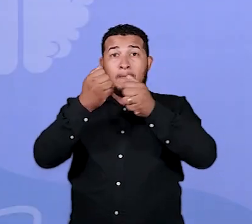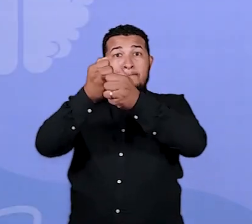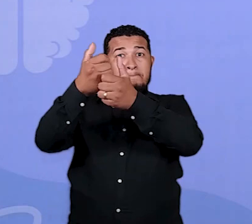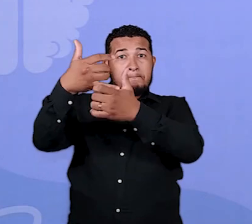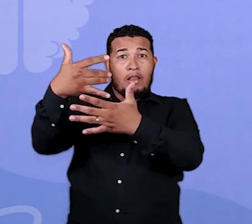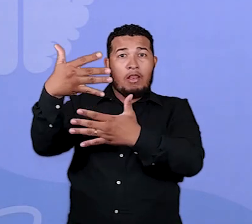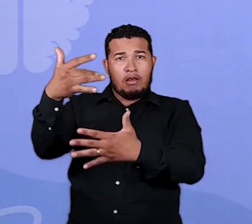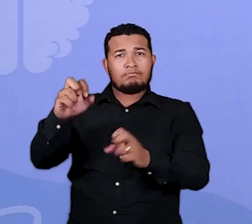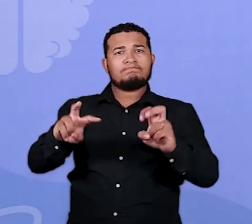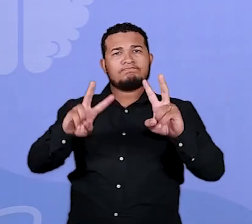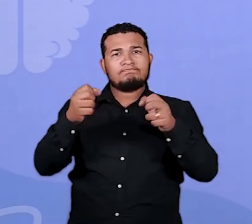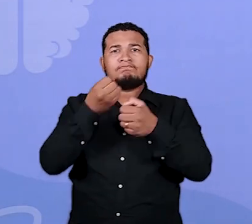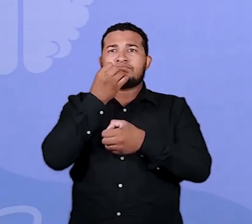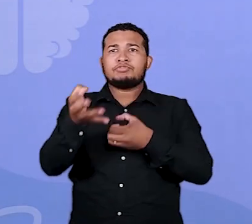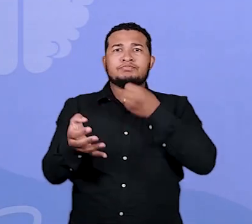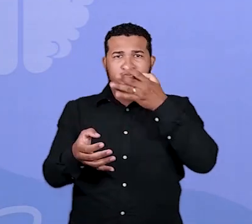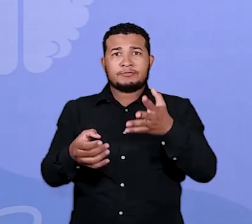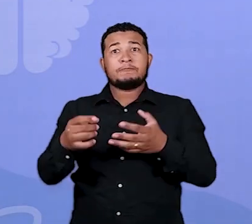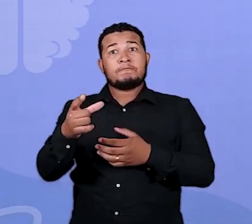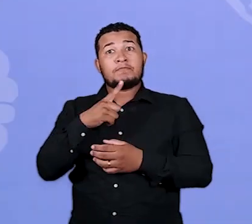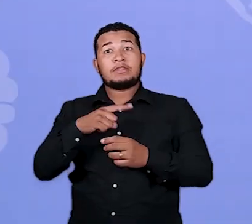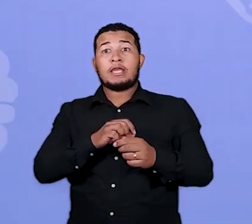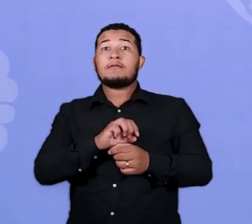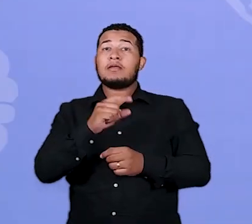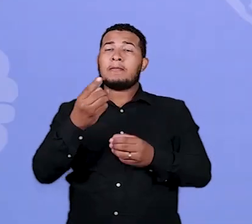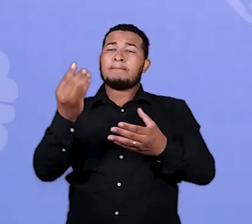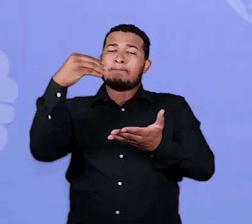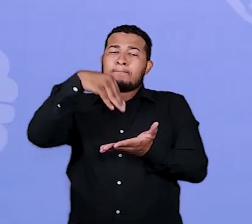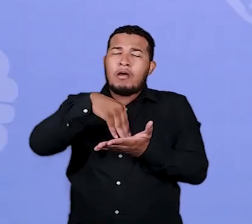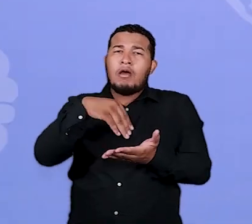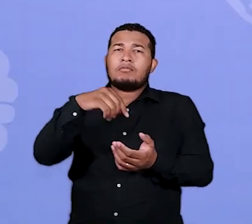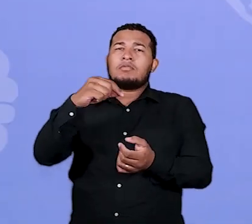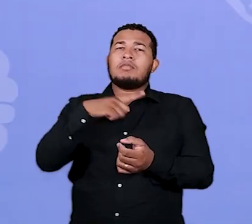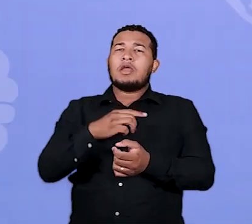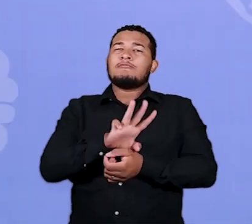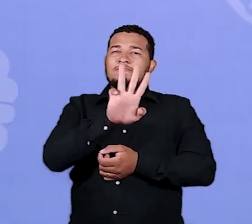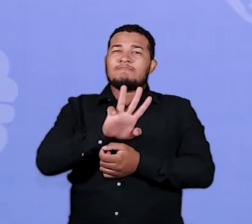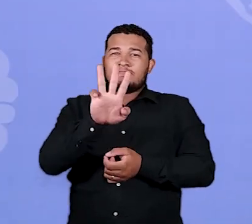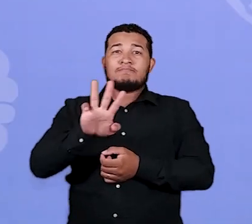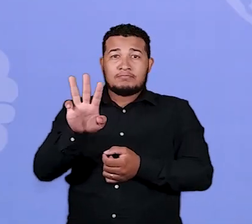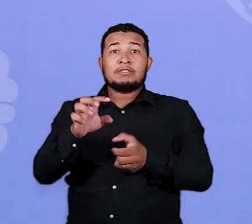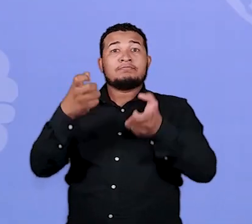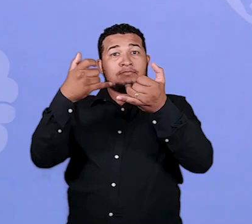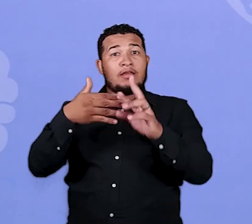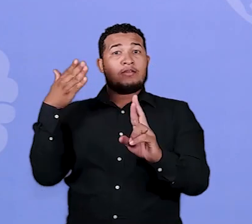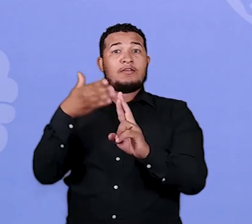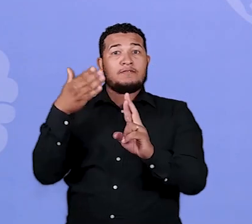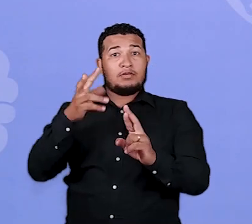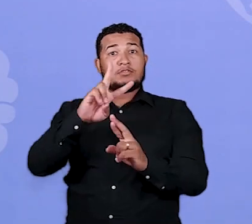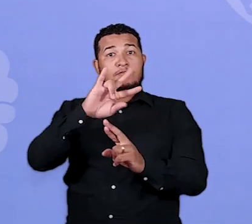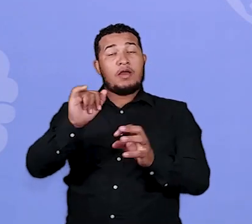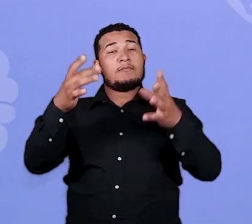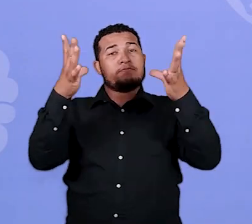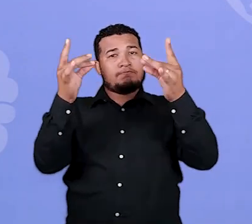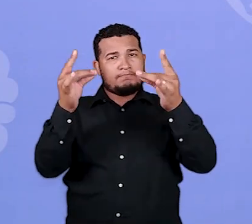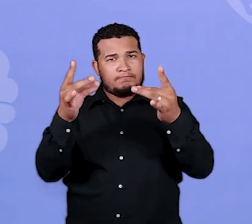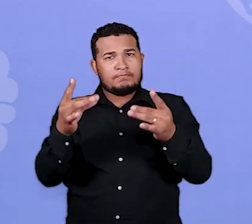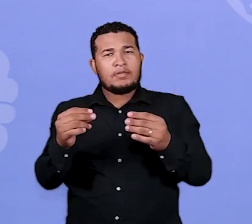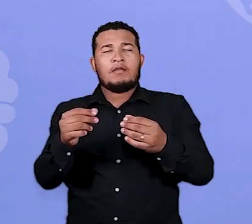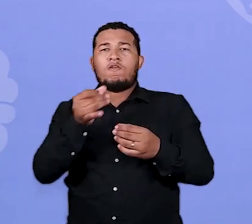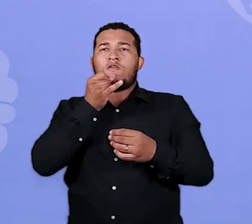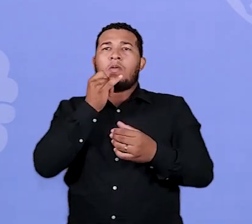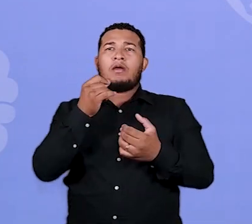essas informações que eu estou trazendo sobre os benefícios, tem o link lá embaixo na descrição, na referência, em que vai